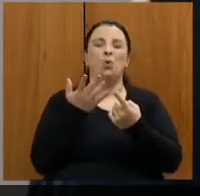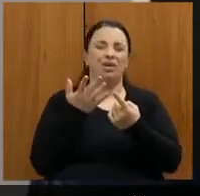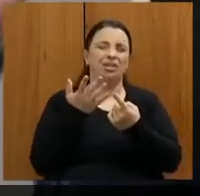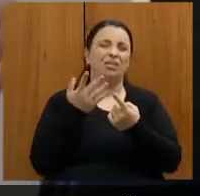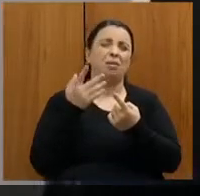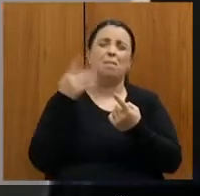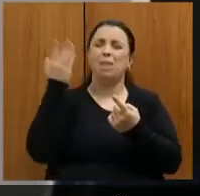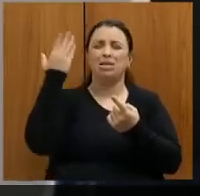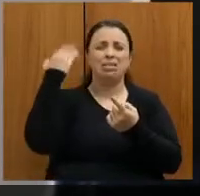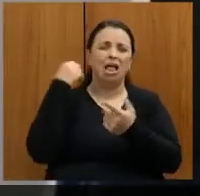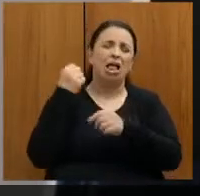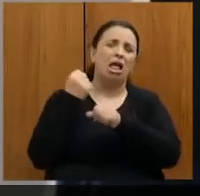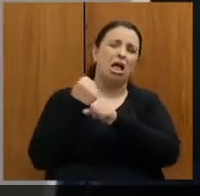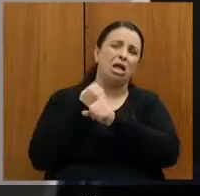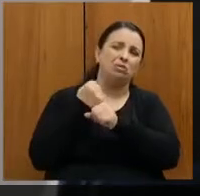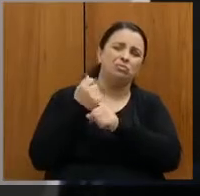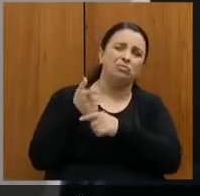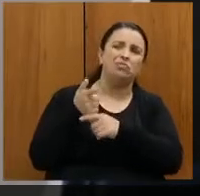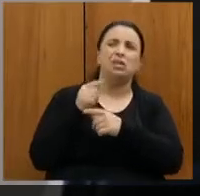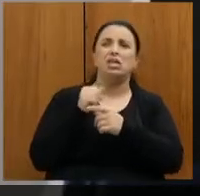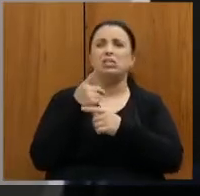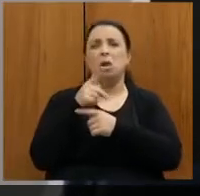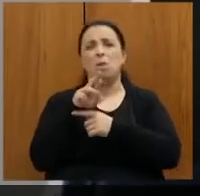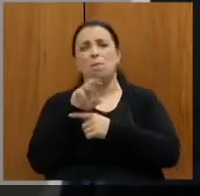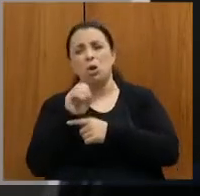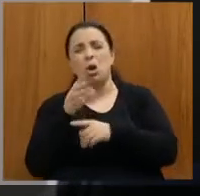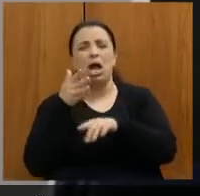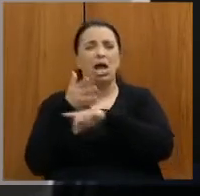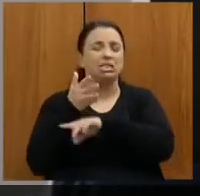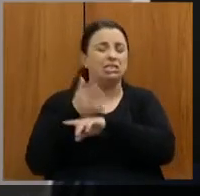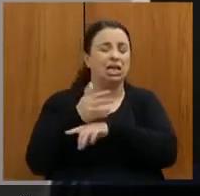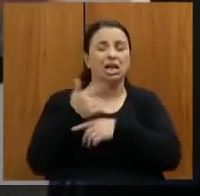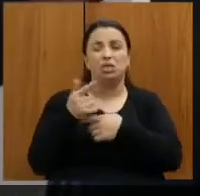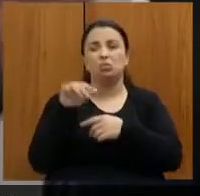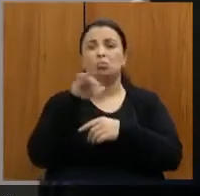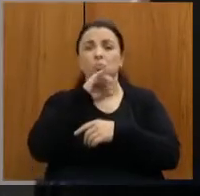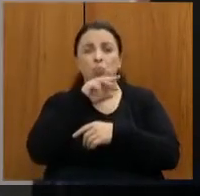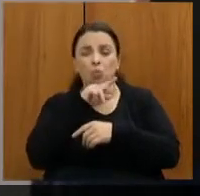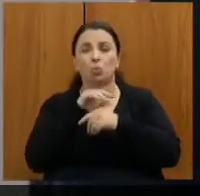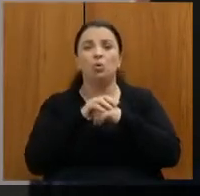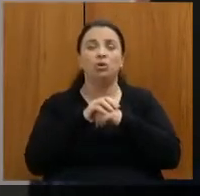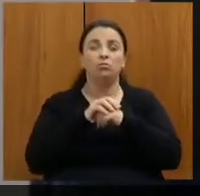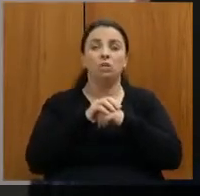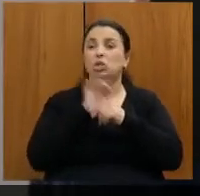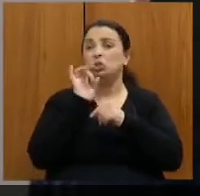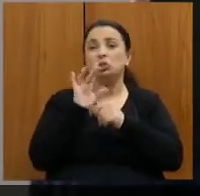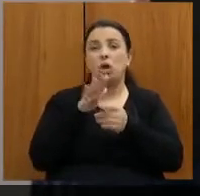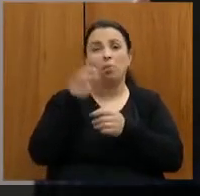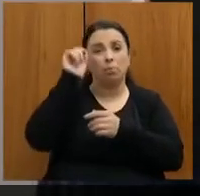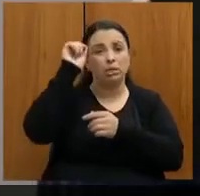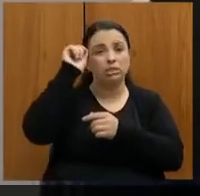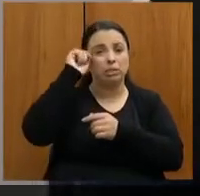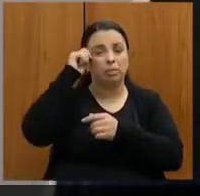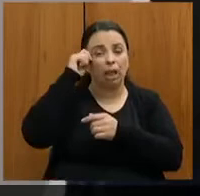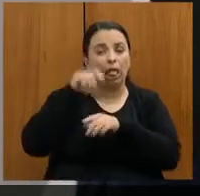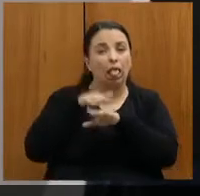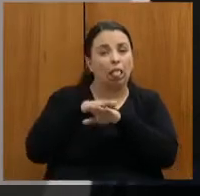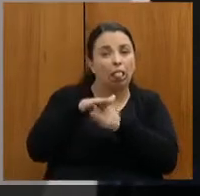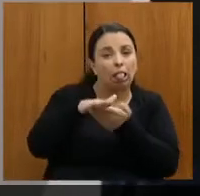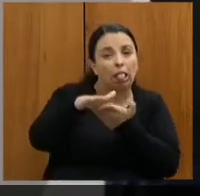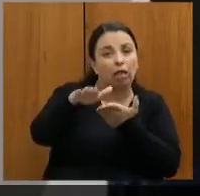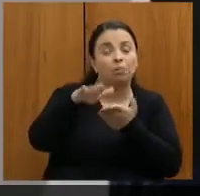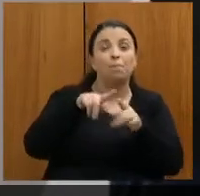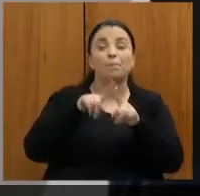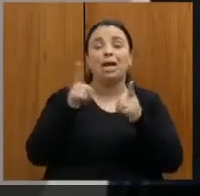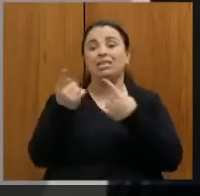criar aí vários programas e processos não sei o que mais na verdade eu só foram lá e colocaram a foto e hoje as estradas de Minas são